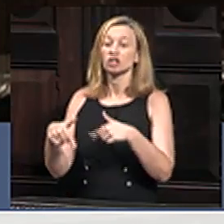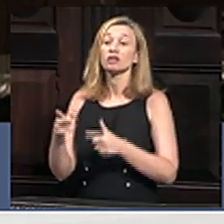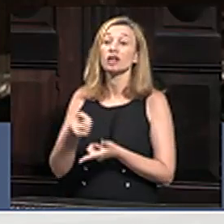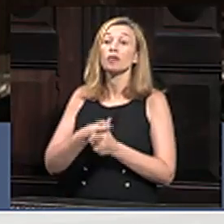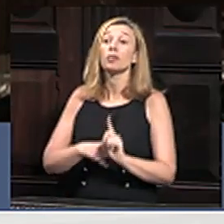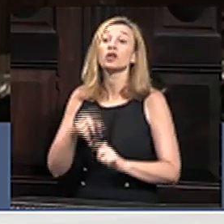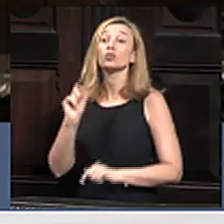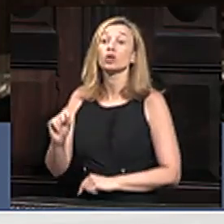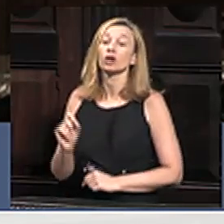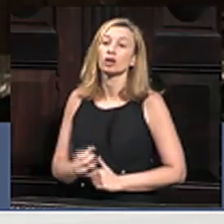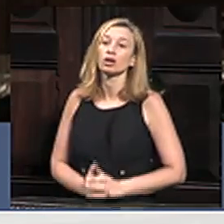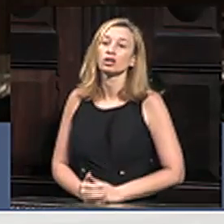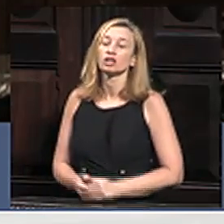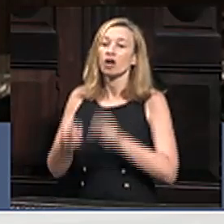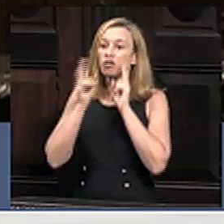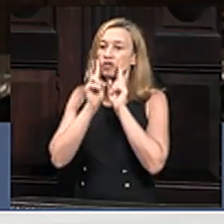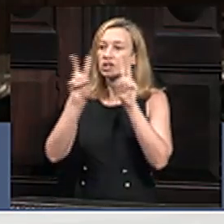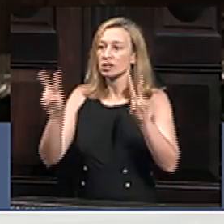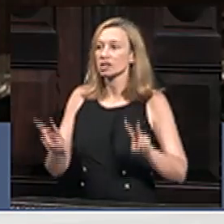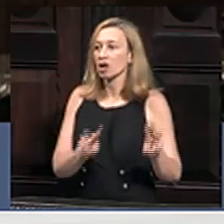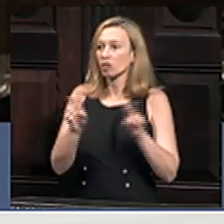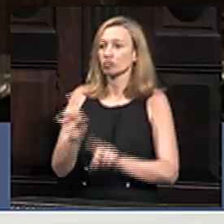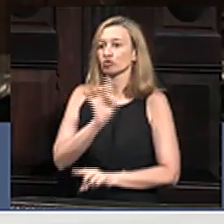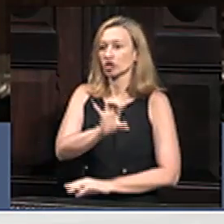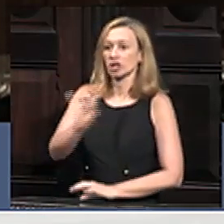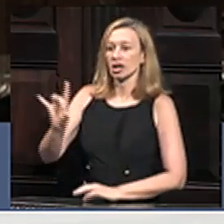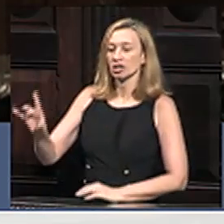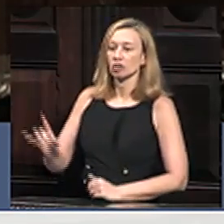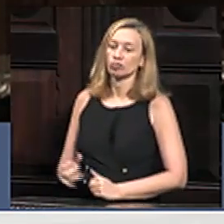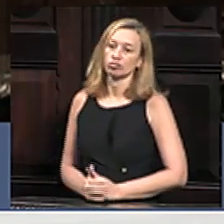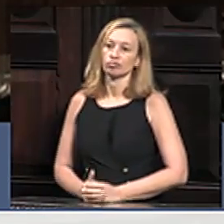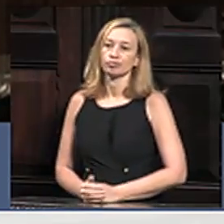dependem da visão de cada um,